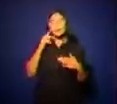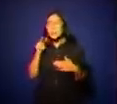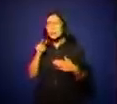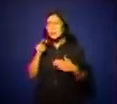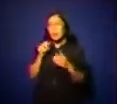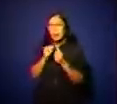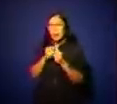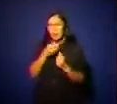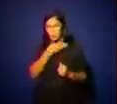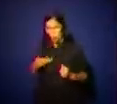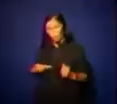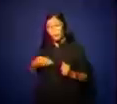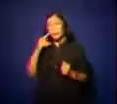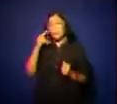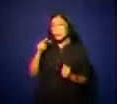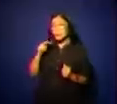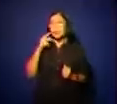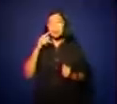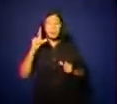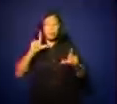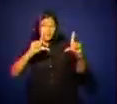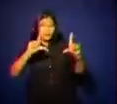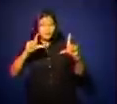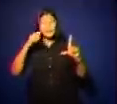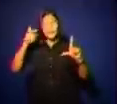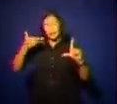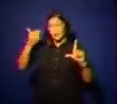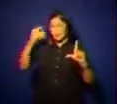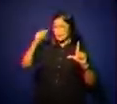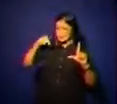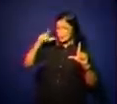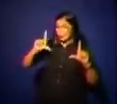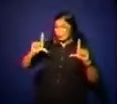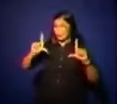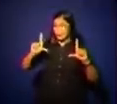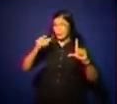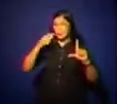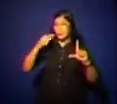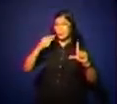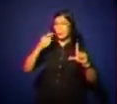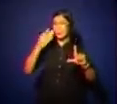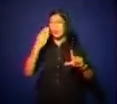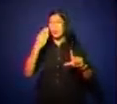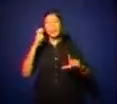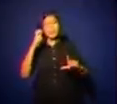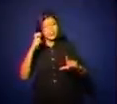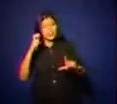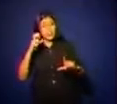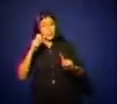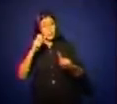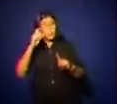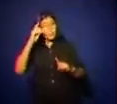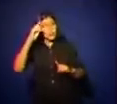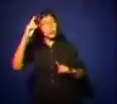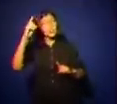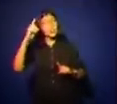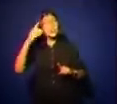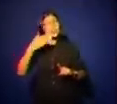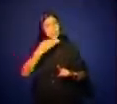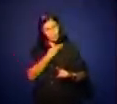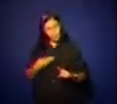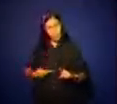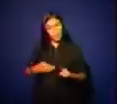o André disse eu tava assistindo ali do Cantinho 45 dias é pouco tempo Acho que tem tido uma boa vontade